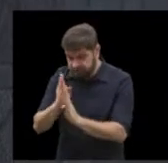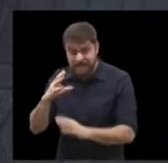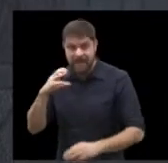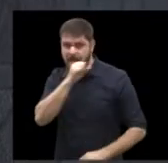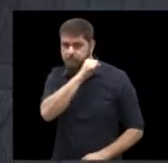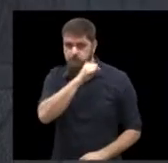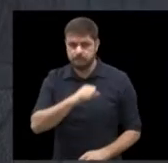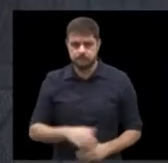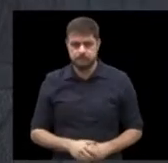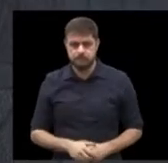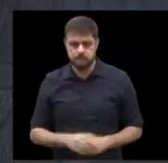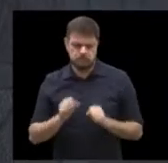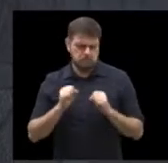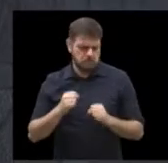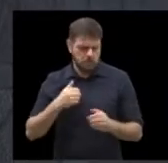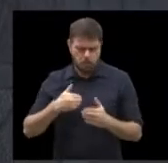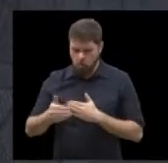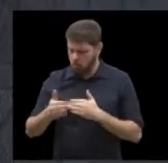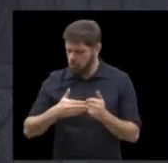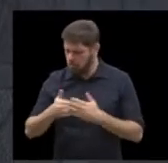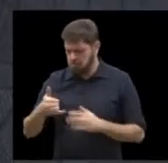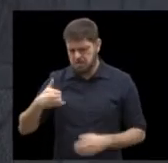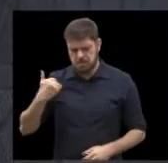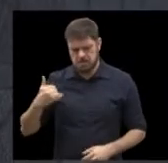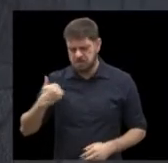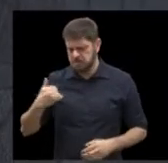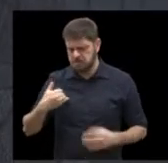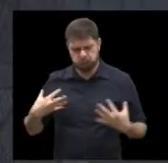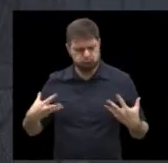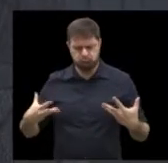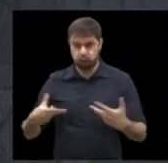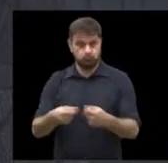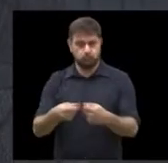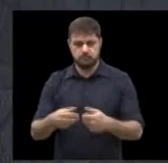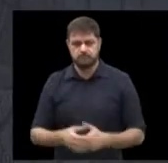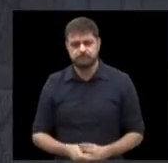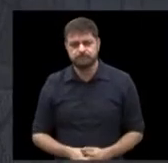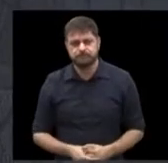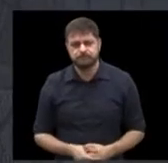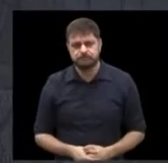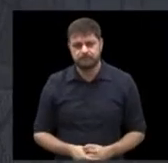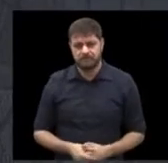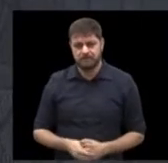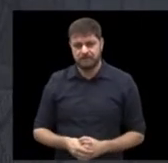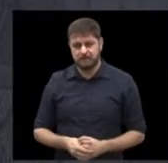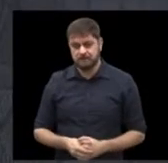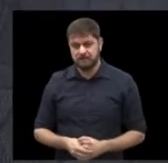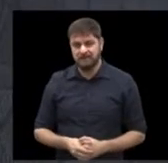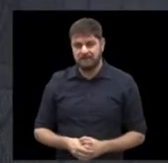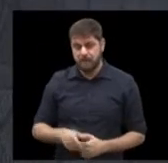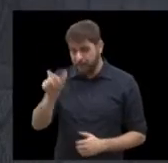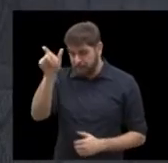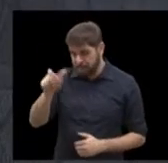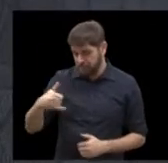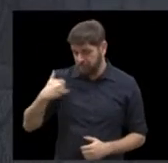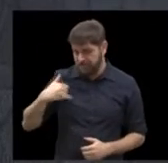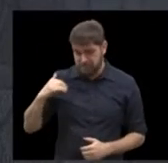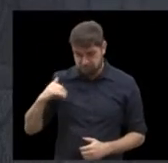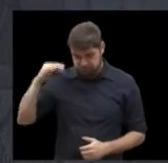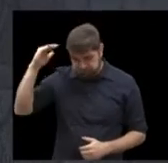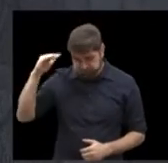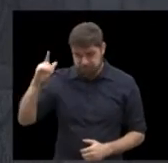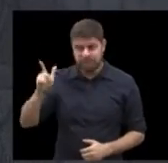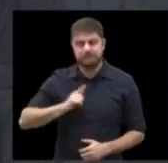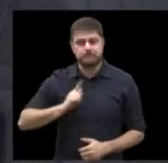rápida. Mas ela pode atingir pessoas em qualquer idade, realmente. E quando pega pessoas de mais idade, você tem as